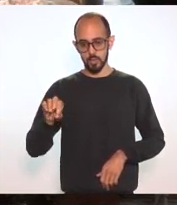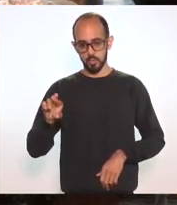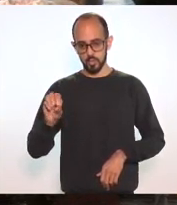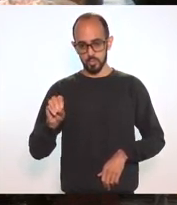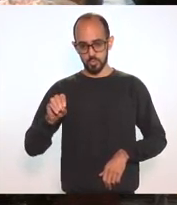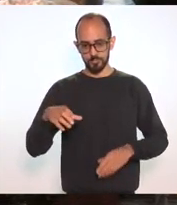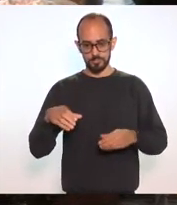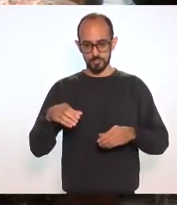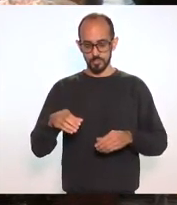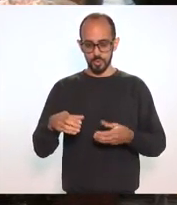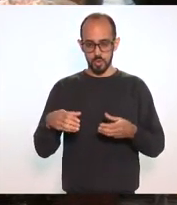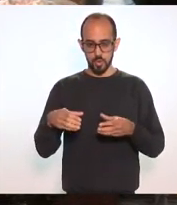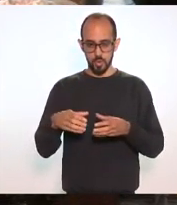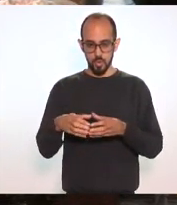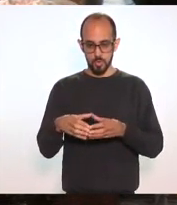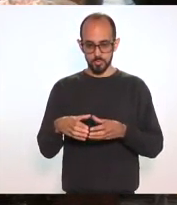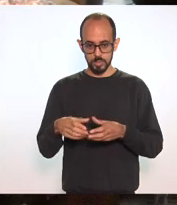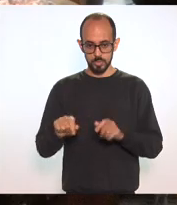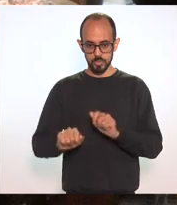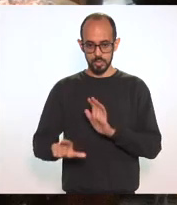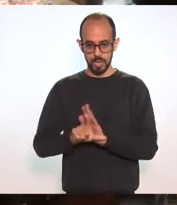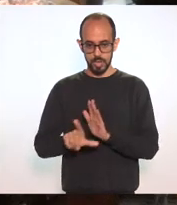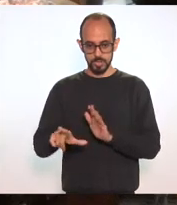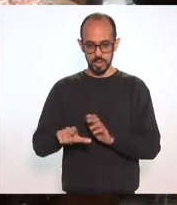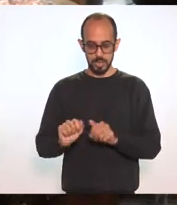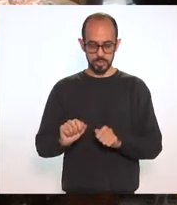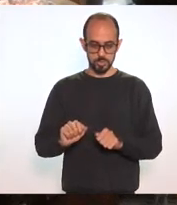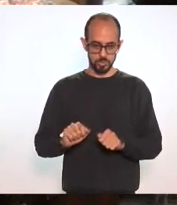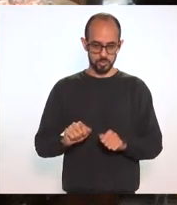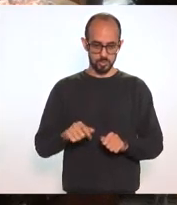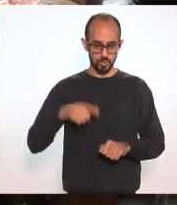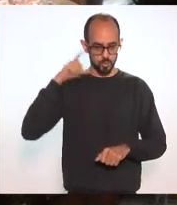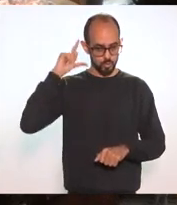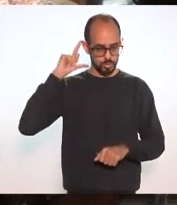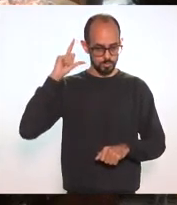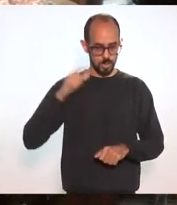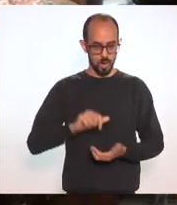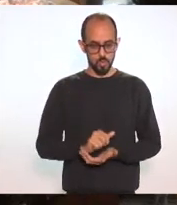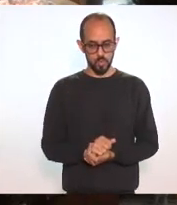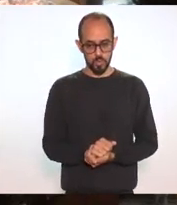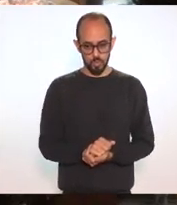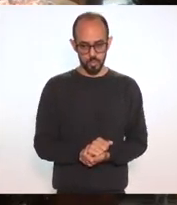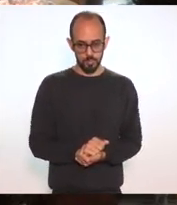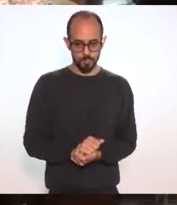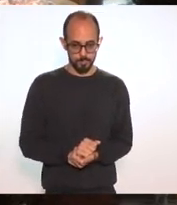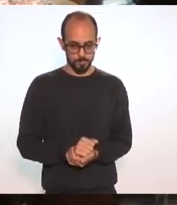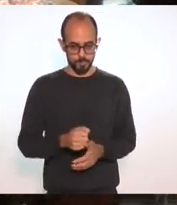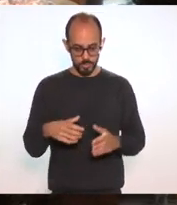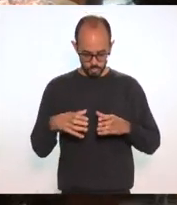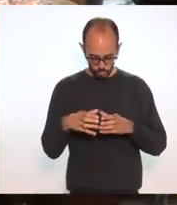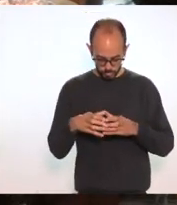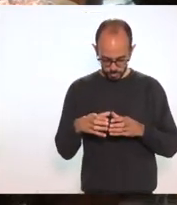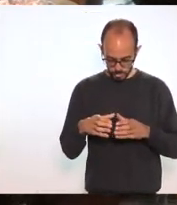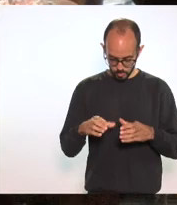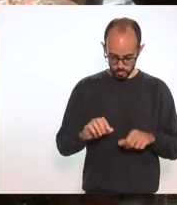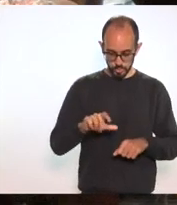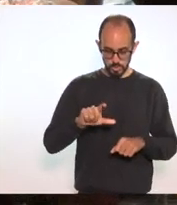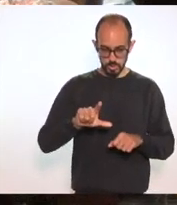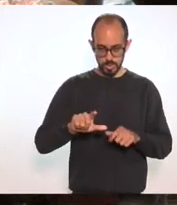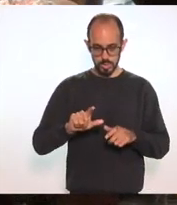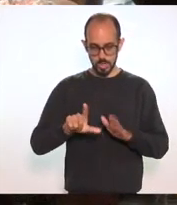Comissão de Constituição e Justiça pela Legalidade. Relator, deputado Luiz Paulo. Pendendo de pareceres das comissões de legislação constitucional,